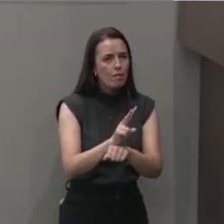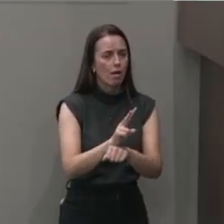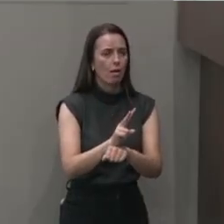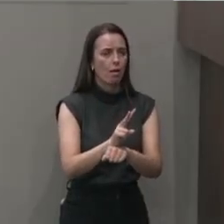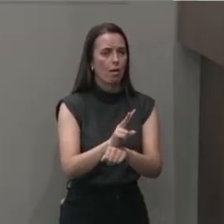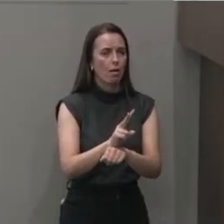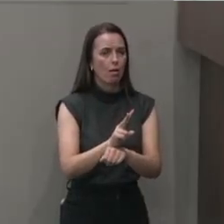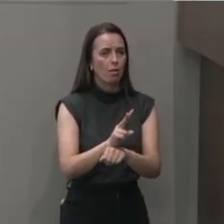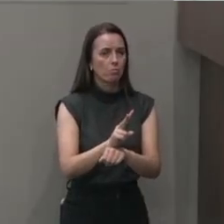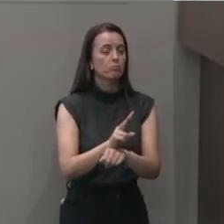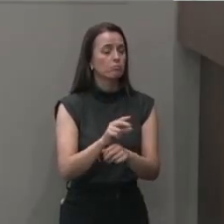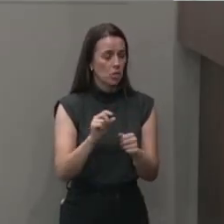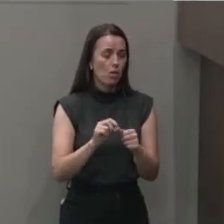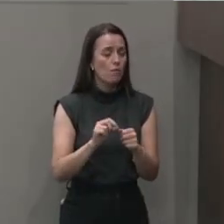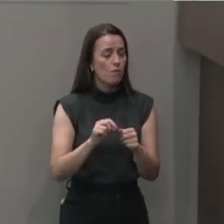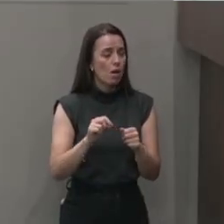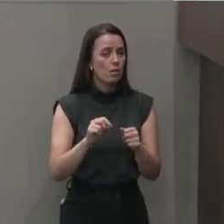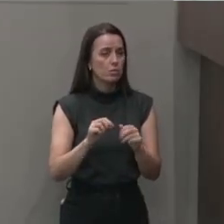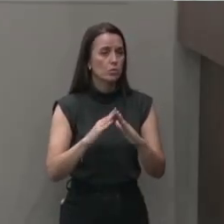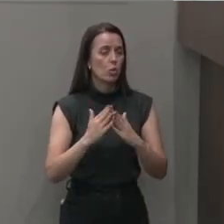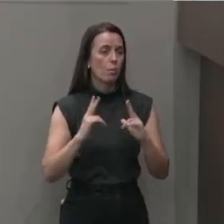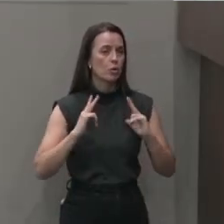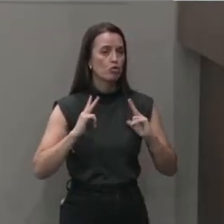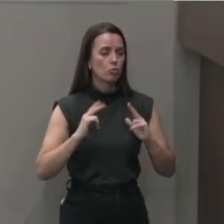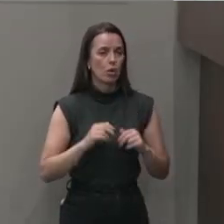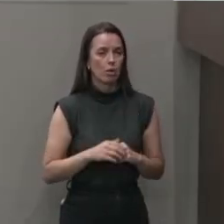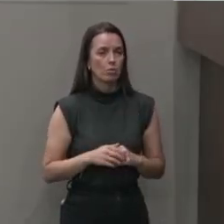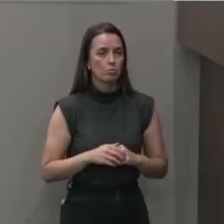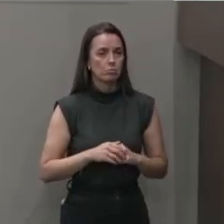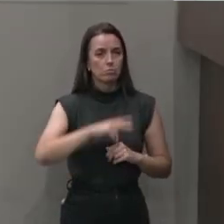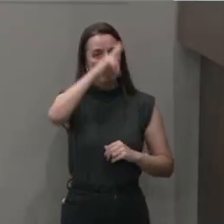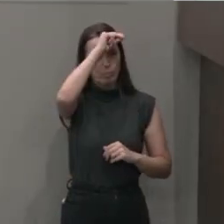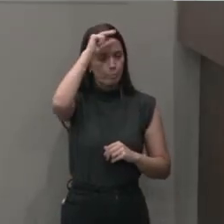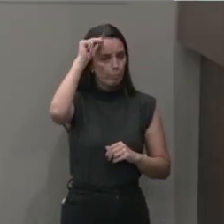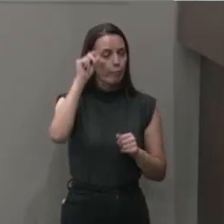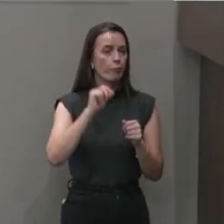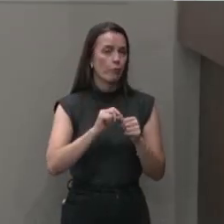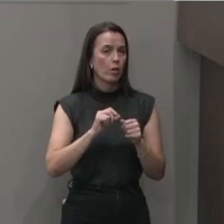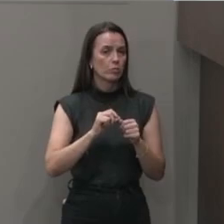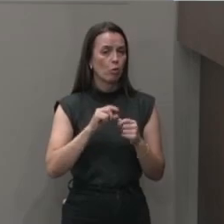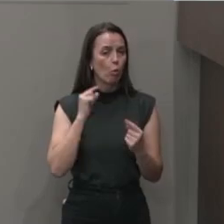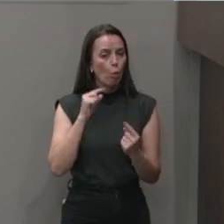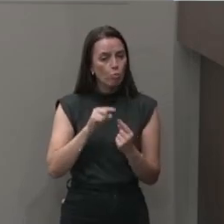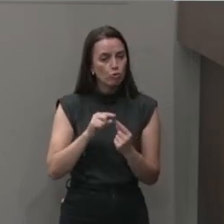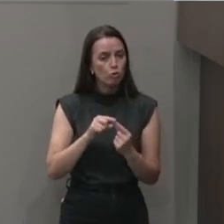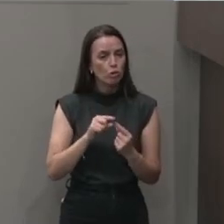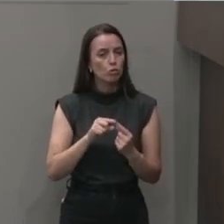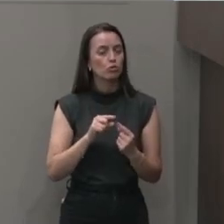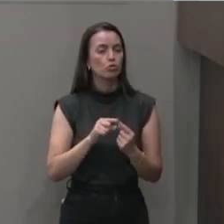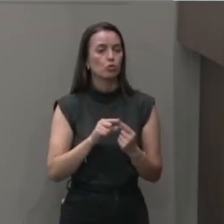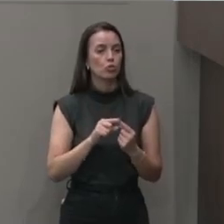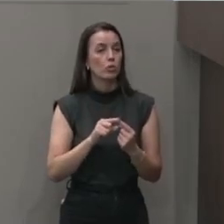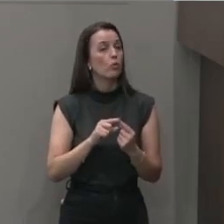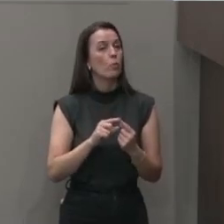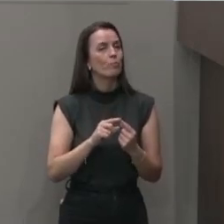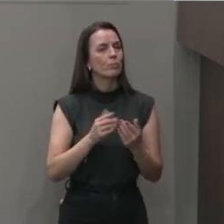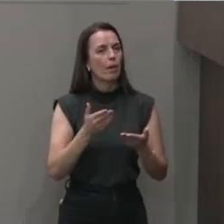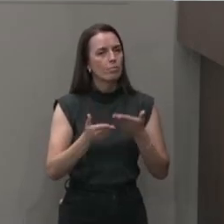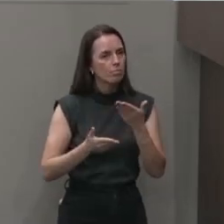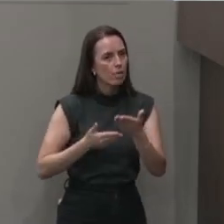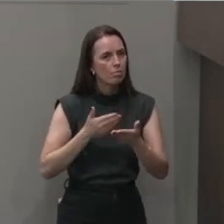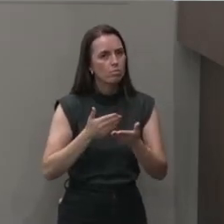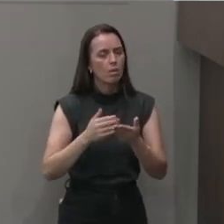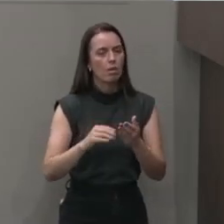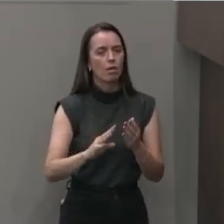no setor privado aqui no nosso município para poder atender a fila de espera que a gente tem aqui em nosso município. Então,